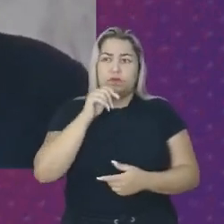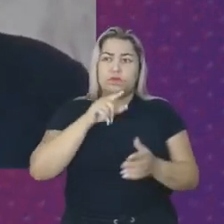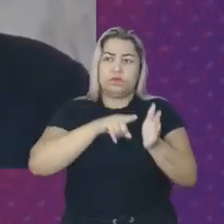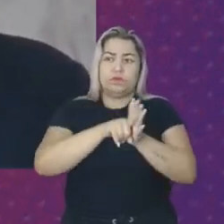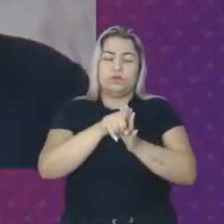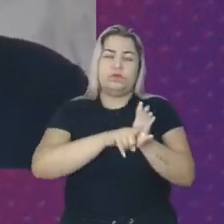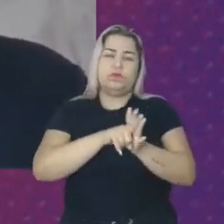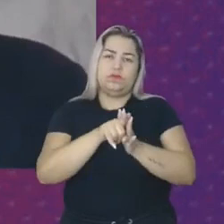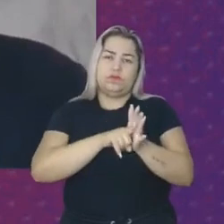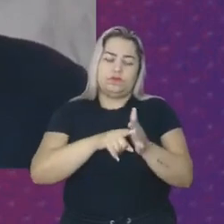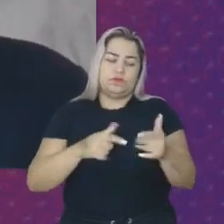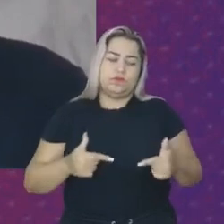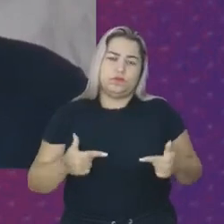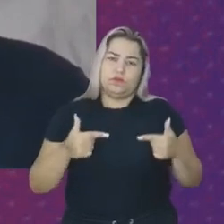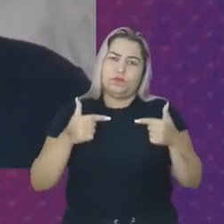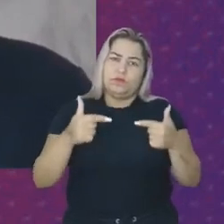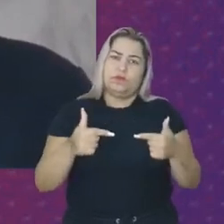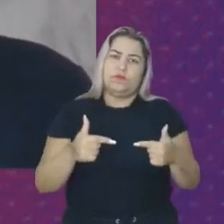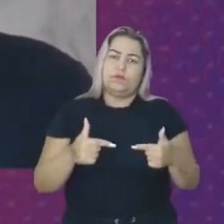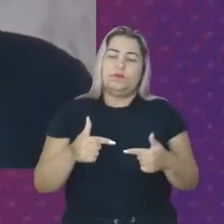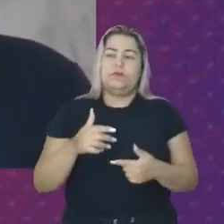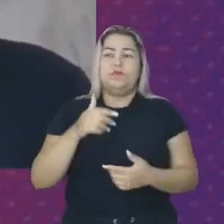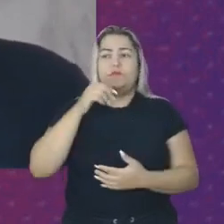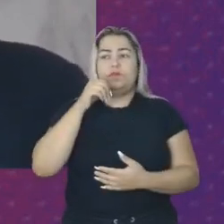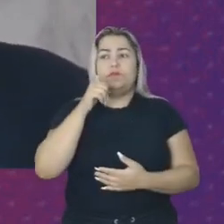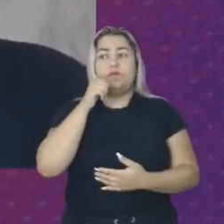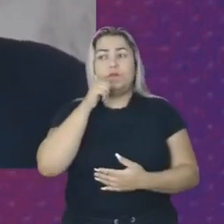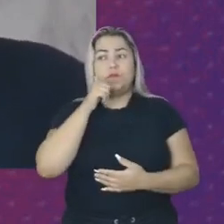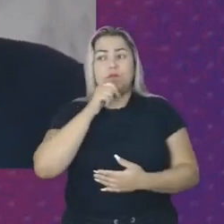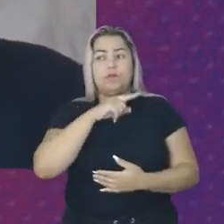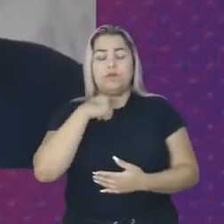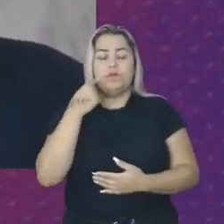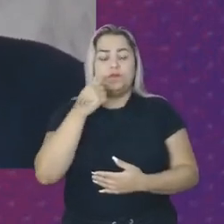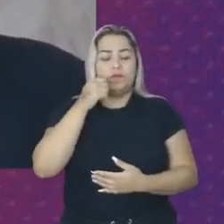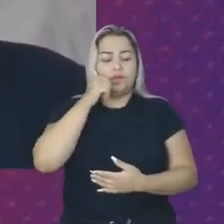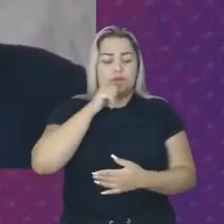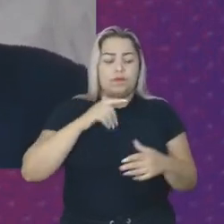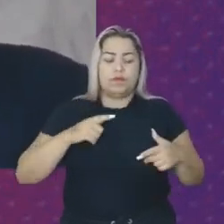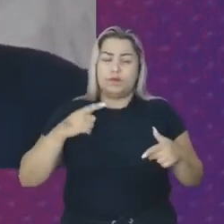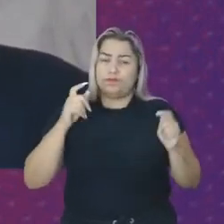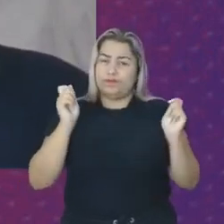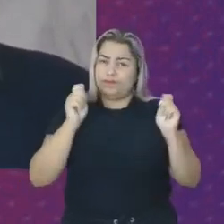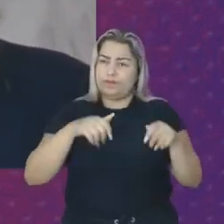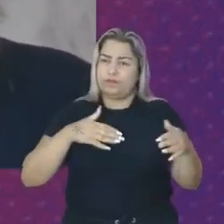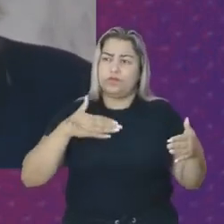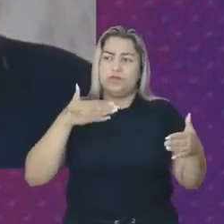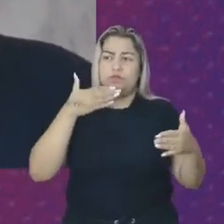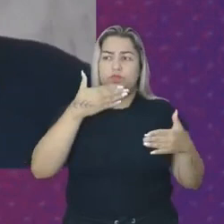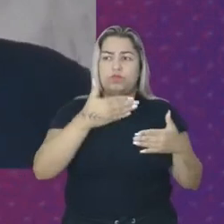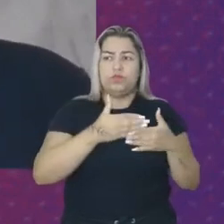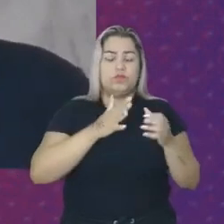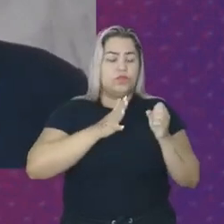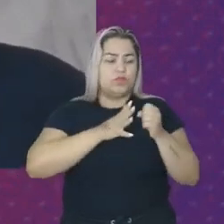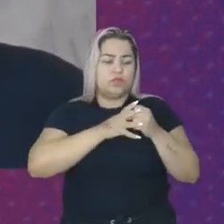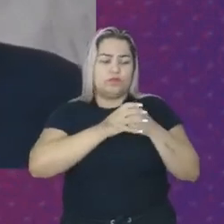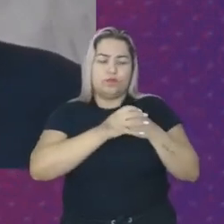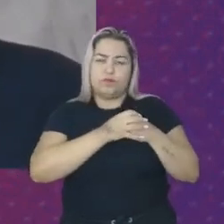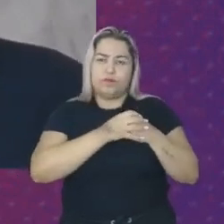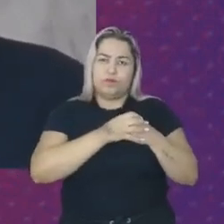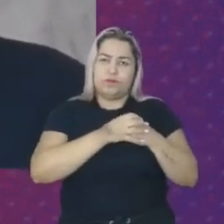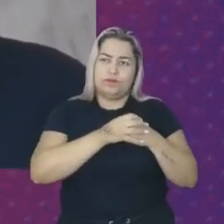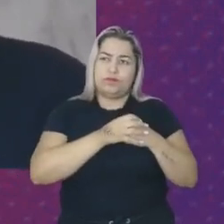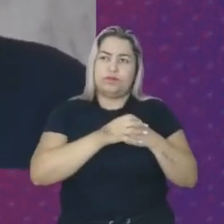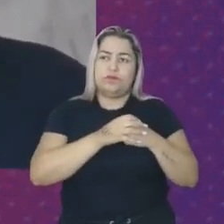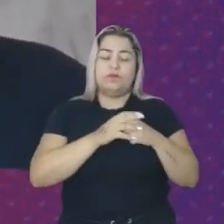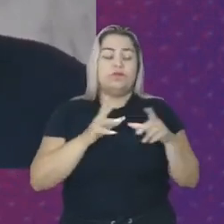de Enfrentamento ao Feminicídio, ele precisa avançar. Ele ainda é muito restrito, ele prevê